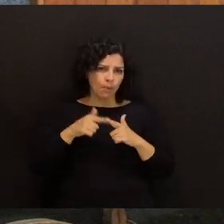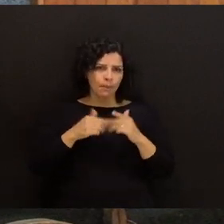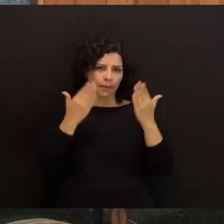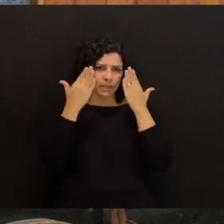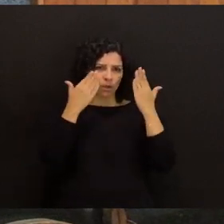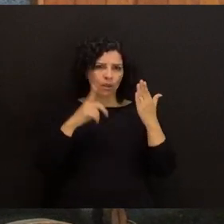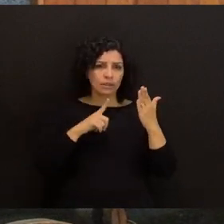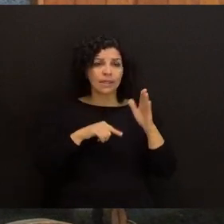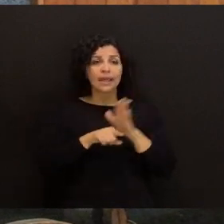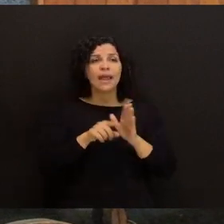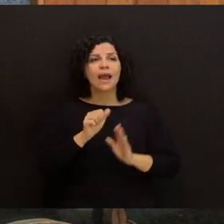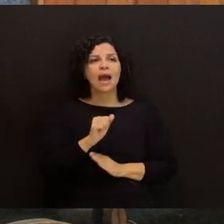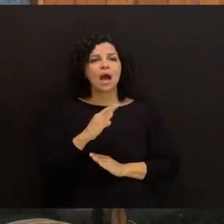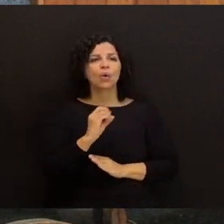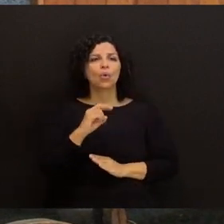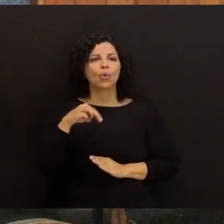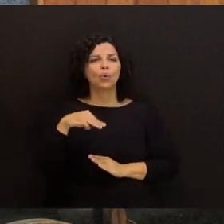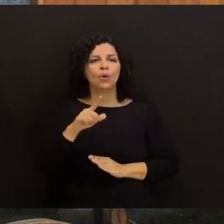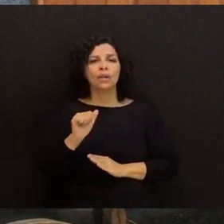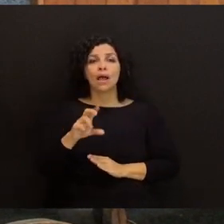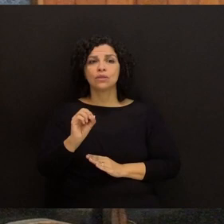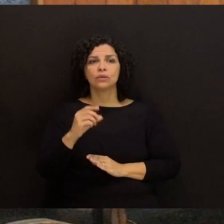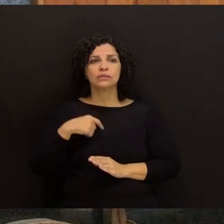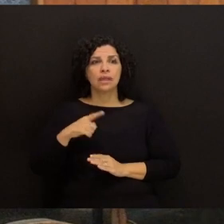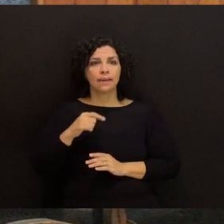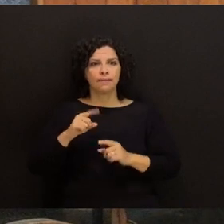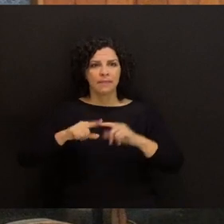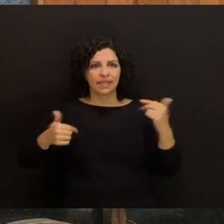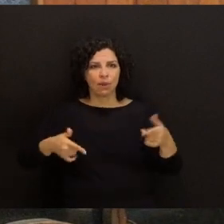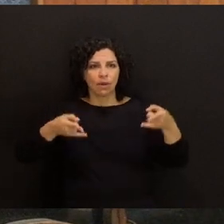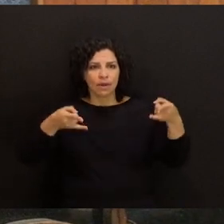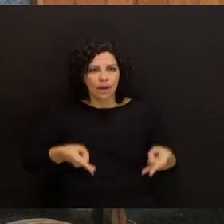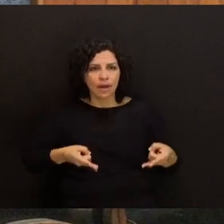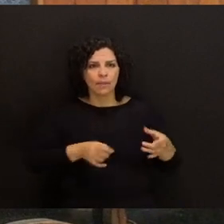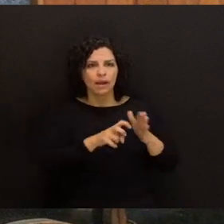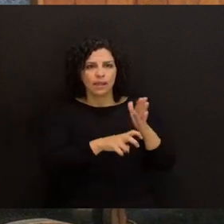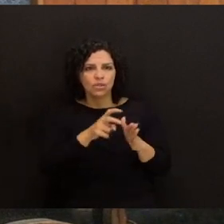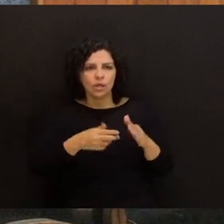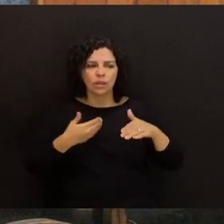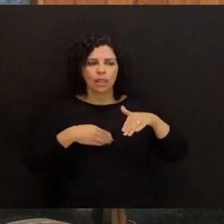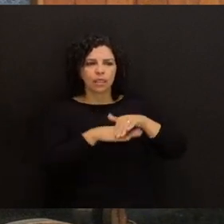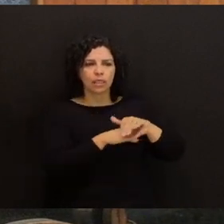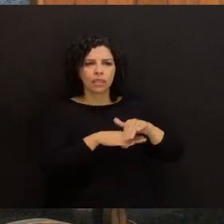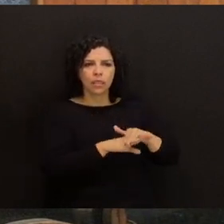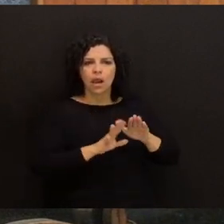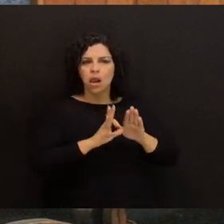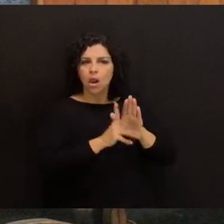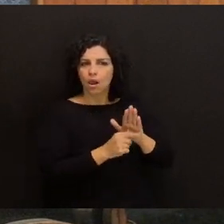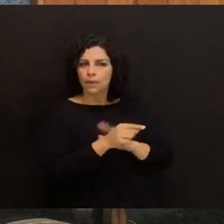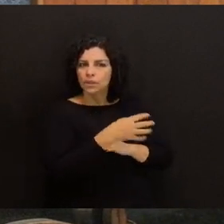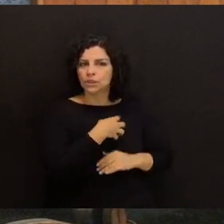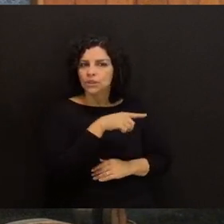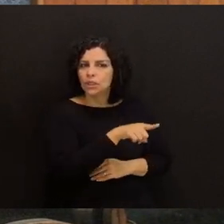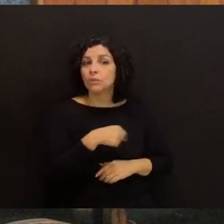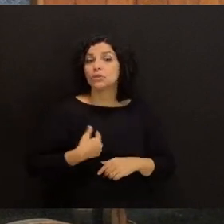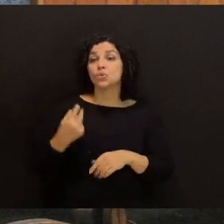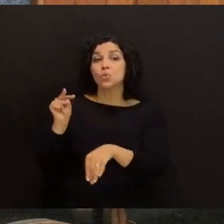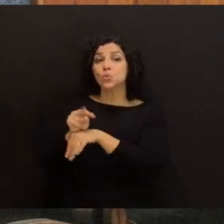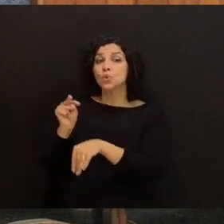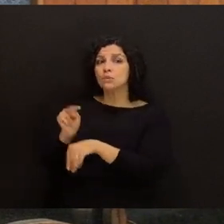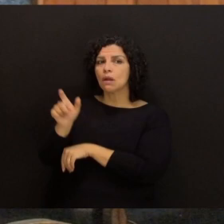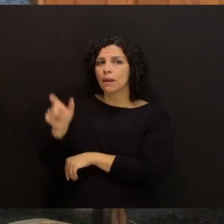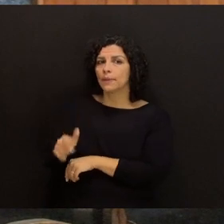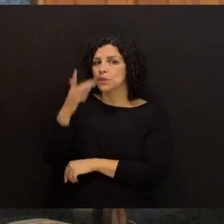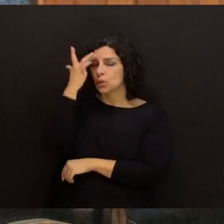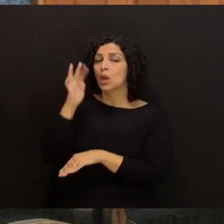foram acumulador desviou que desviou por um problema de saúde nós temos que cuidar dessa pessoa porque